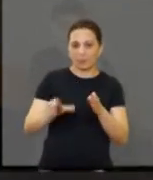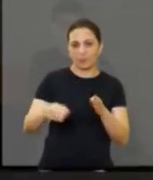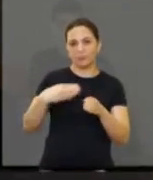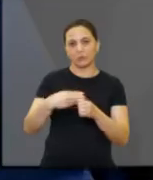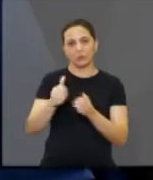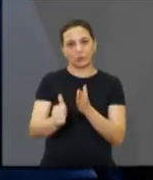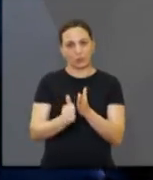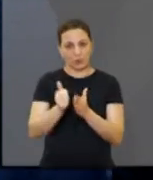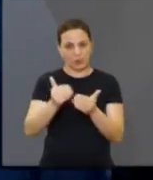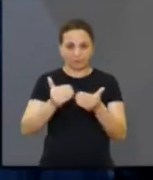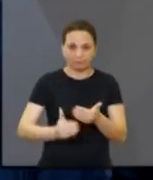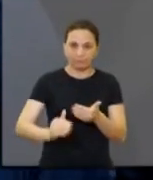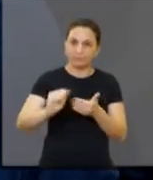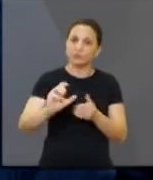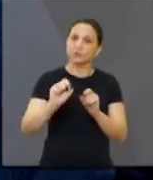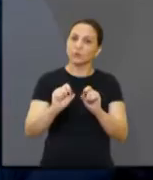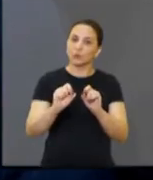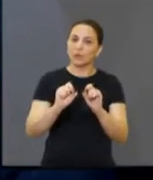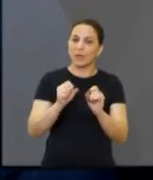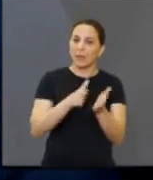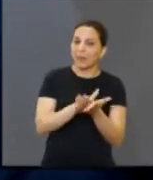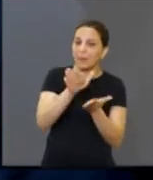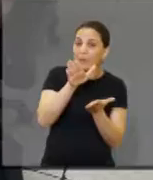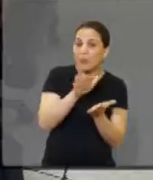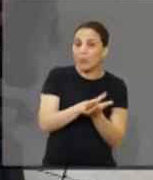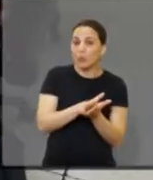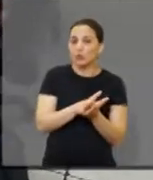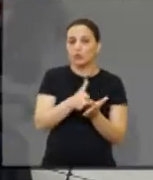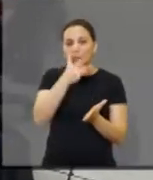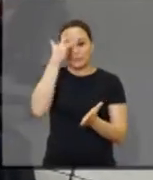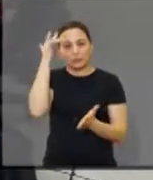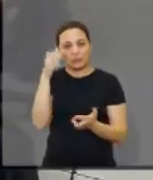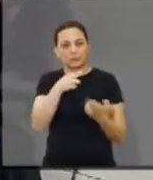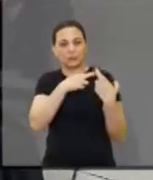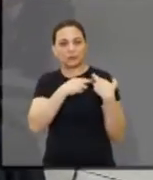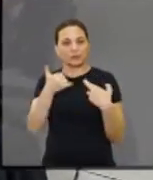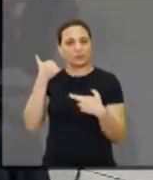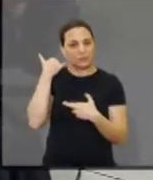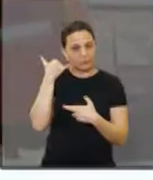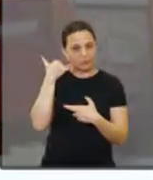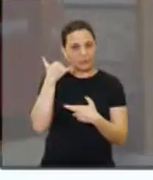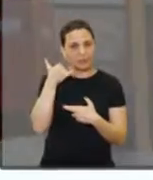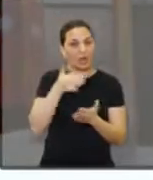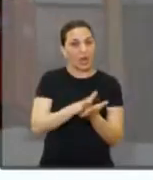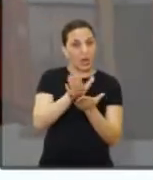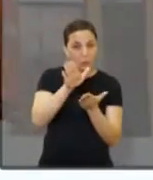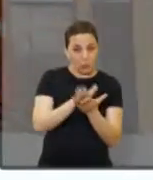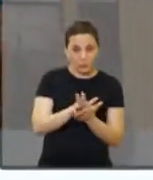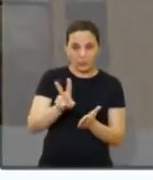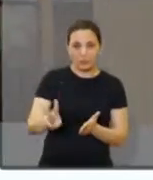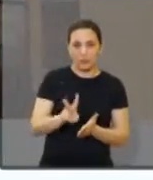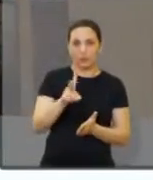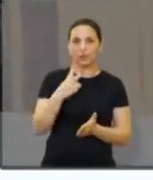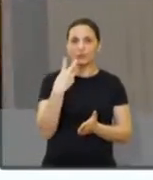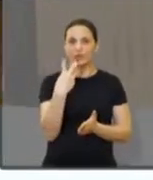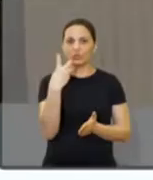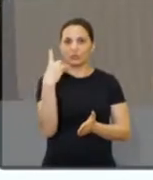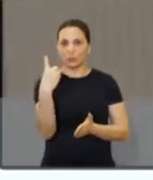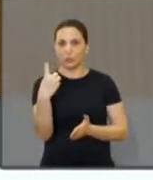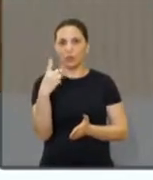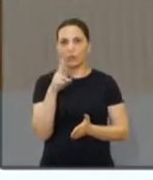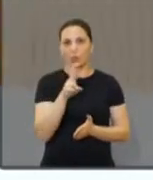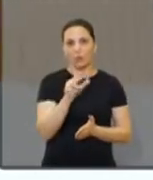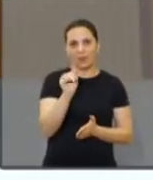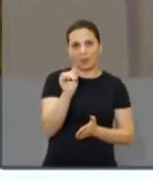a partir de agora resultará em multa aos proprietários das linhas a multa a ser aplicada será de 21